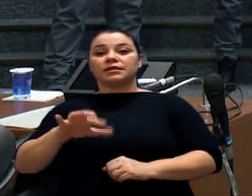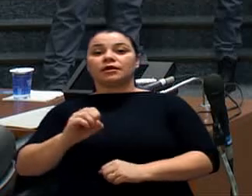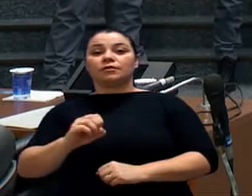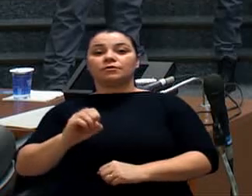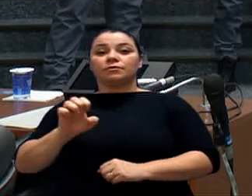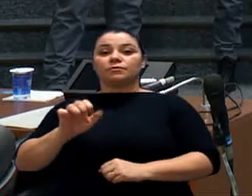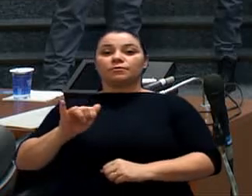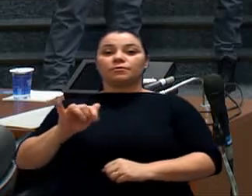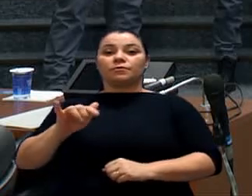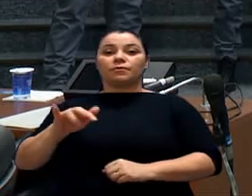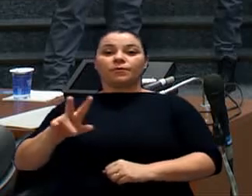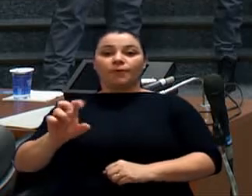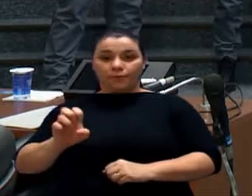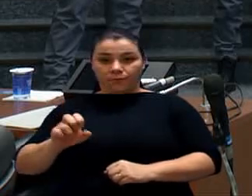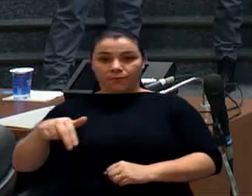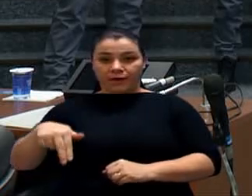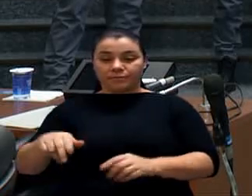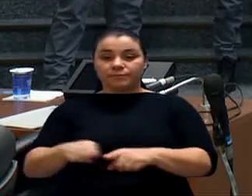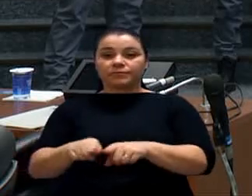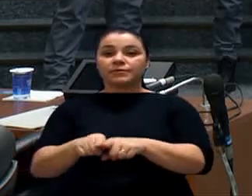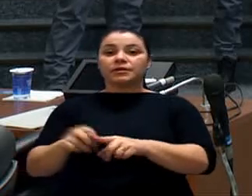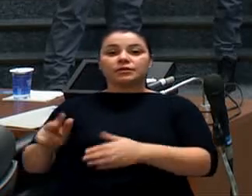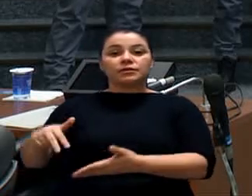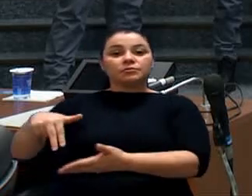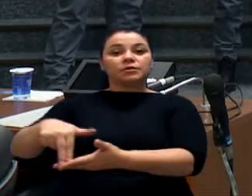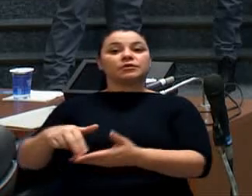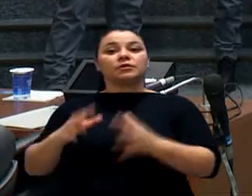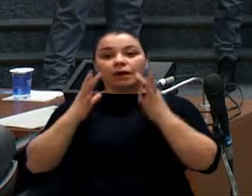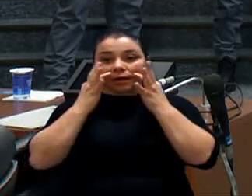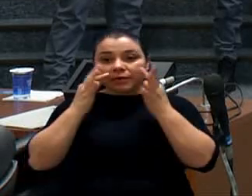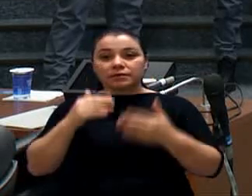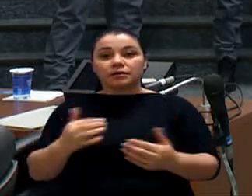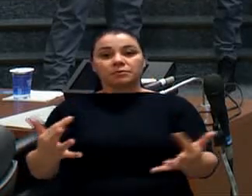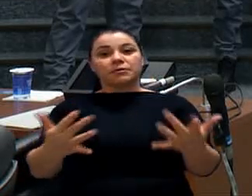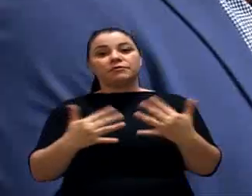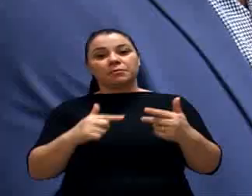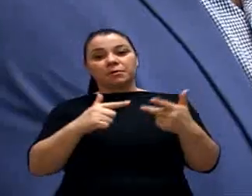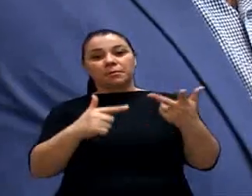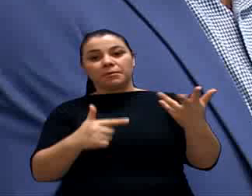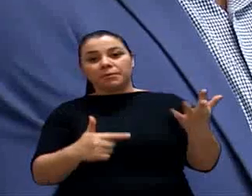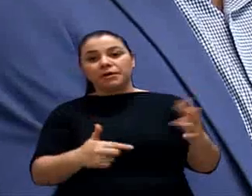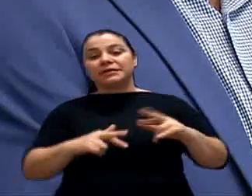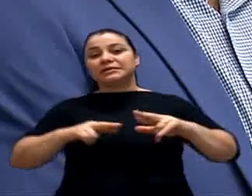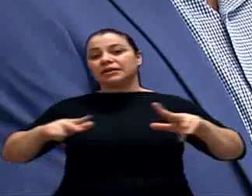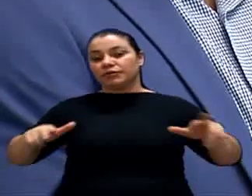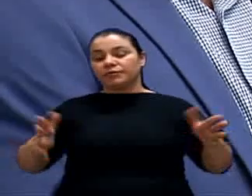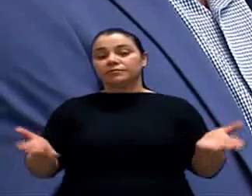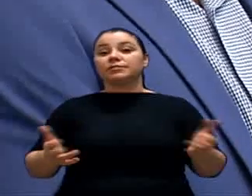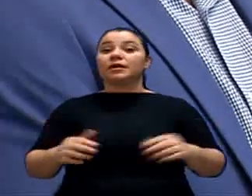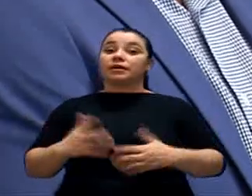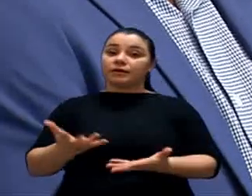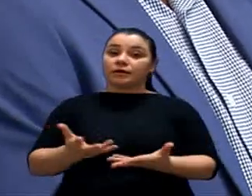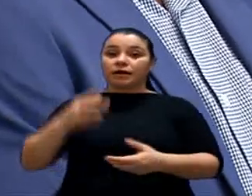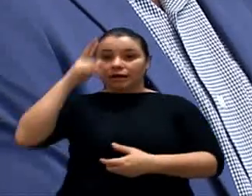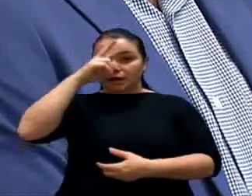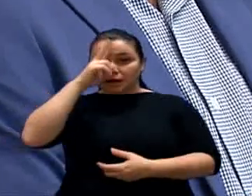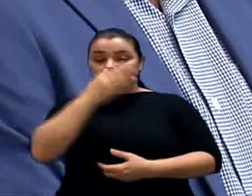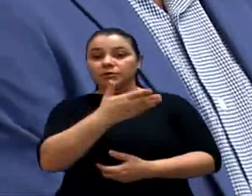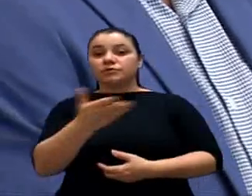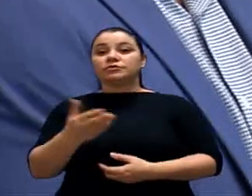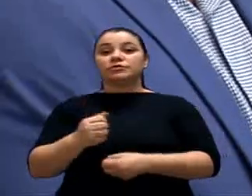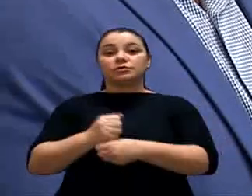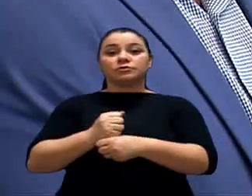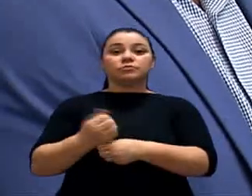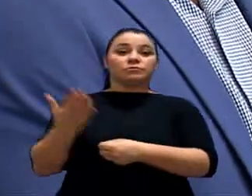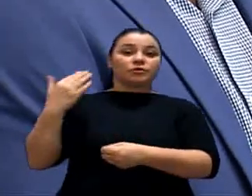policiais militares presentes aqui, seja o da reserva, né, seja o nativo, enfim. Mas eu quero lembrar aqui, no ano